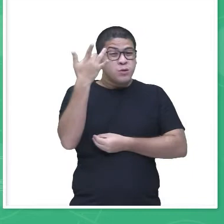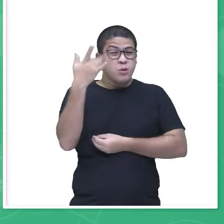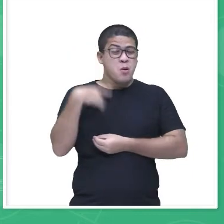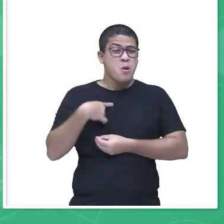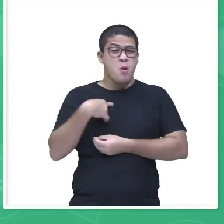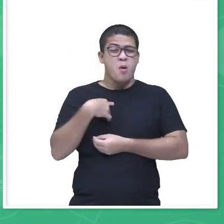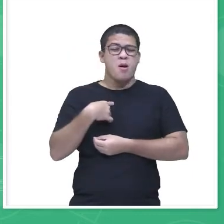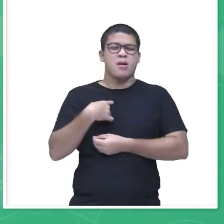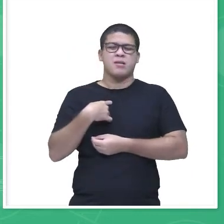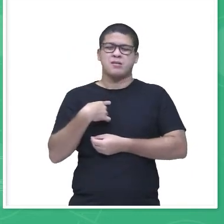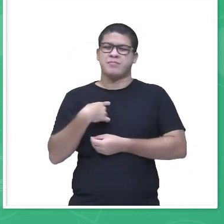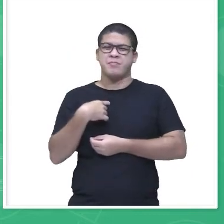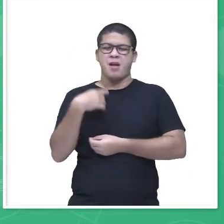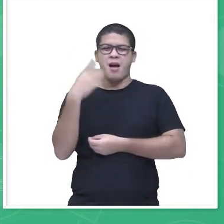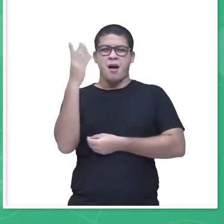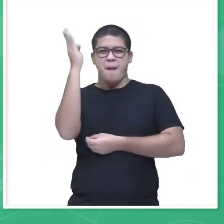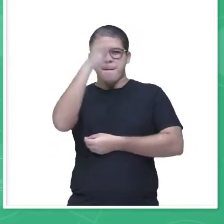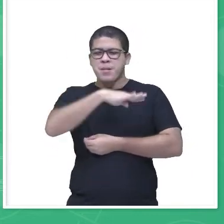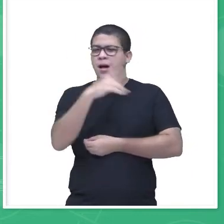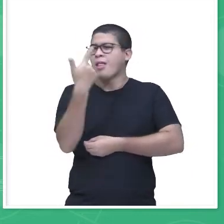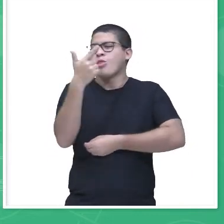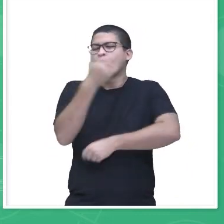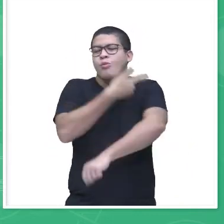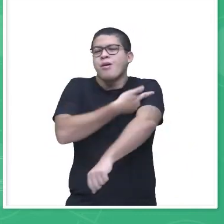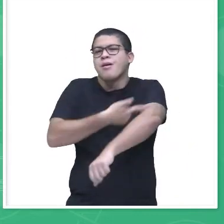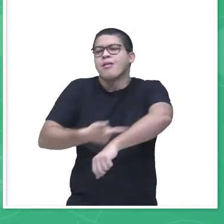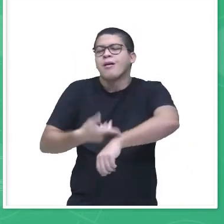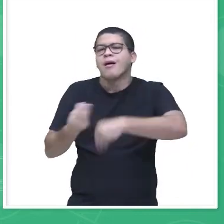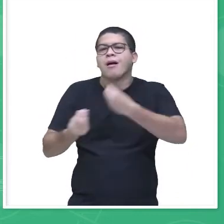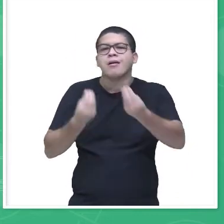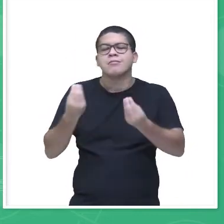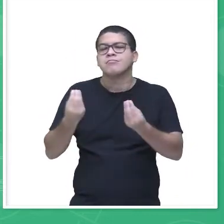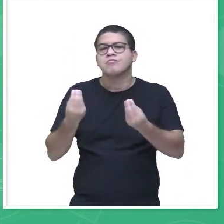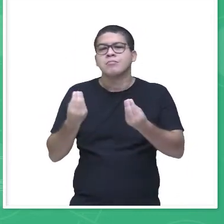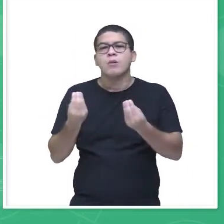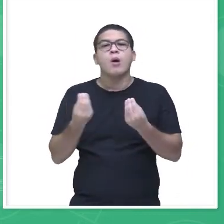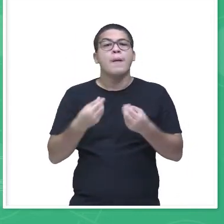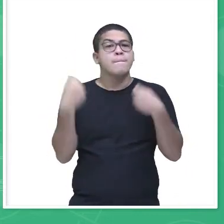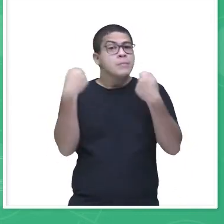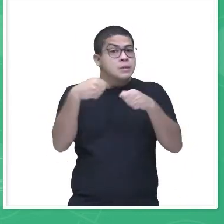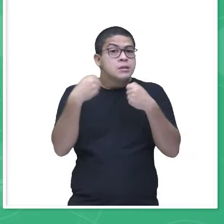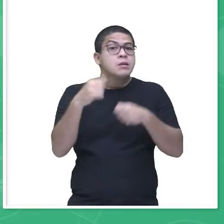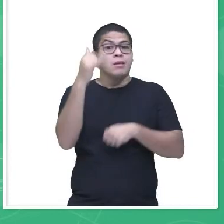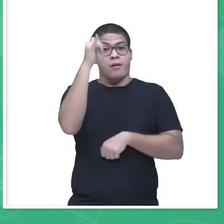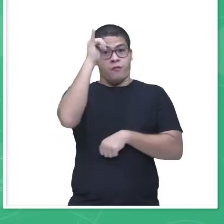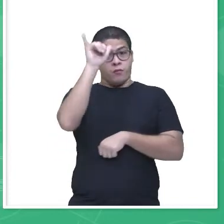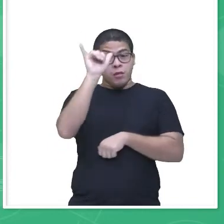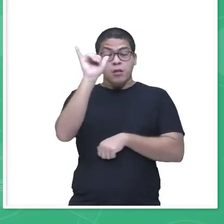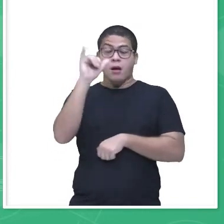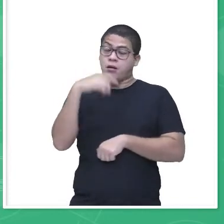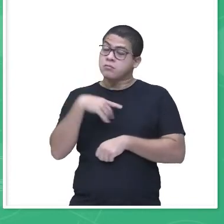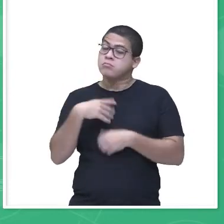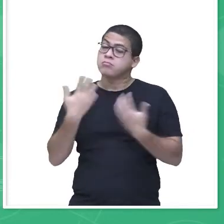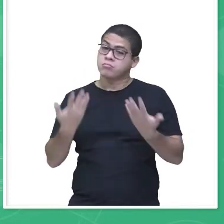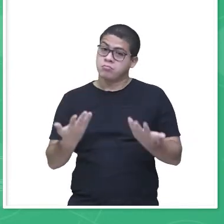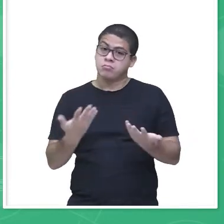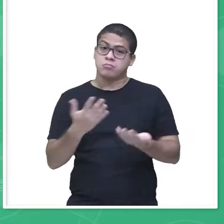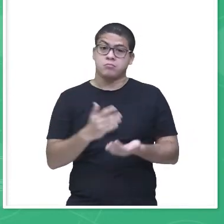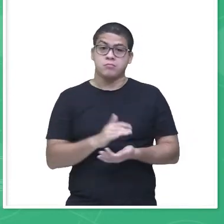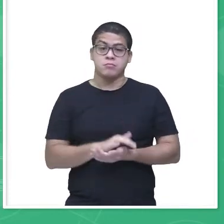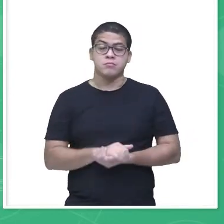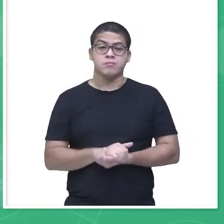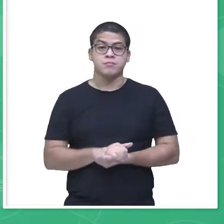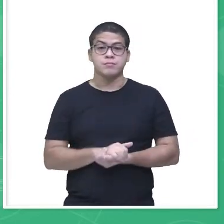por influenciar também os outros. E se você não se cuida, você acaba também transmitindo as doenças